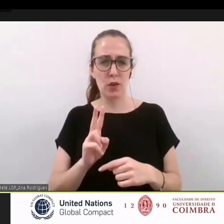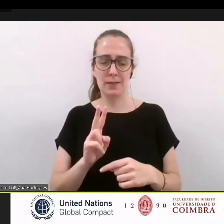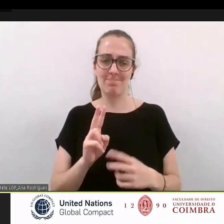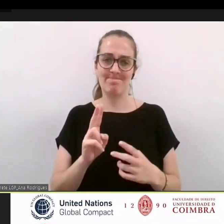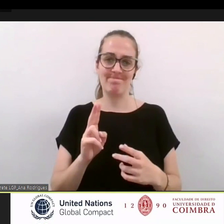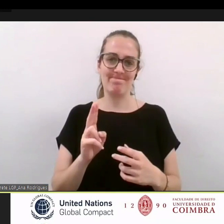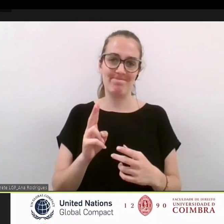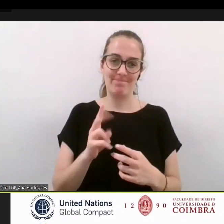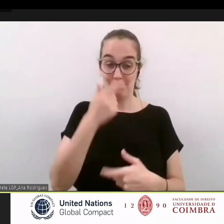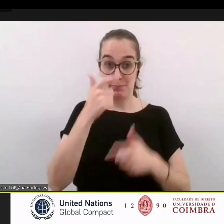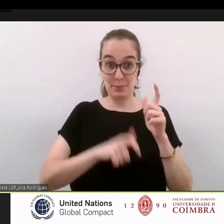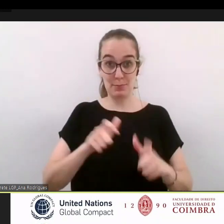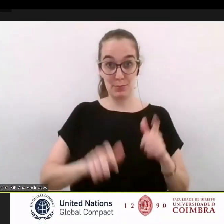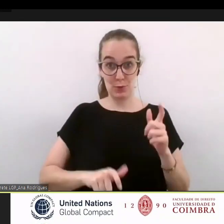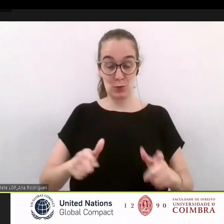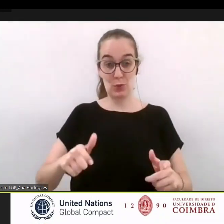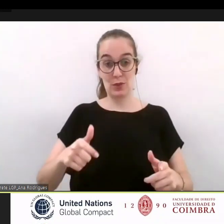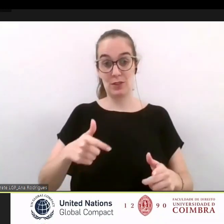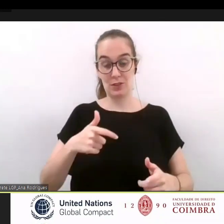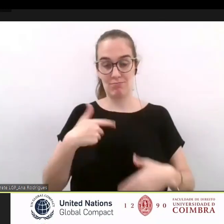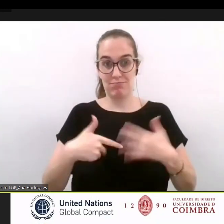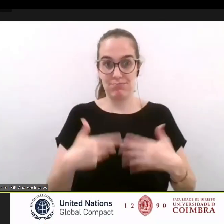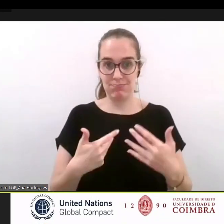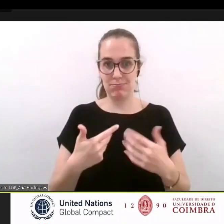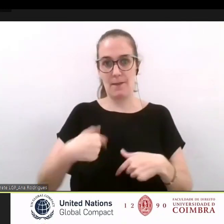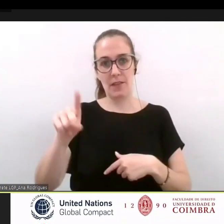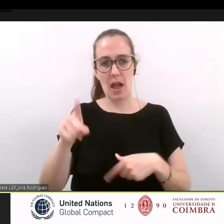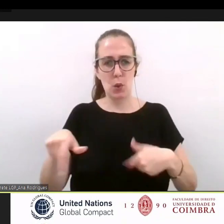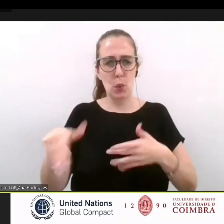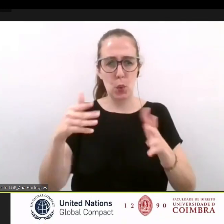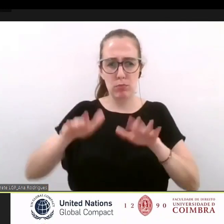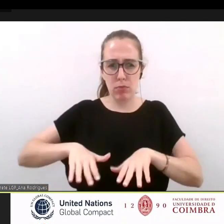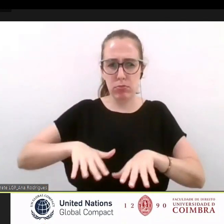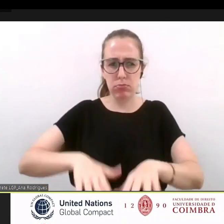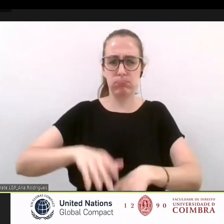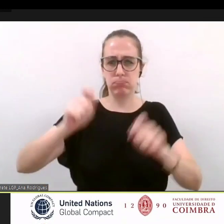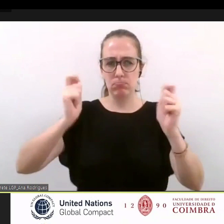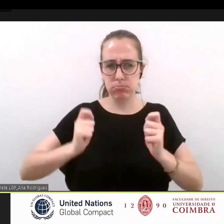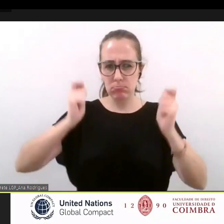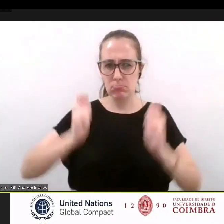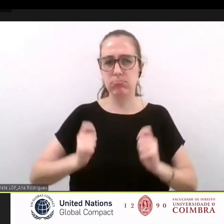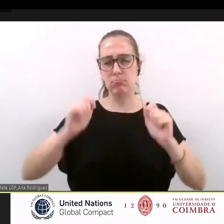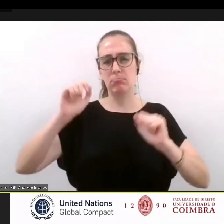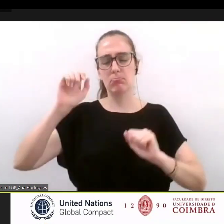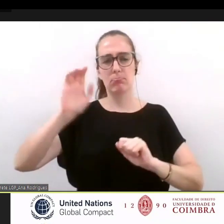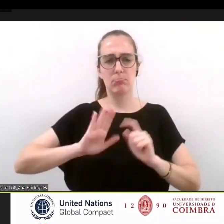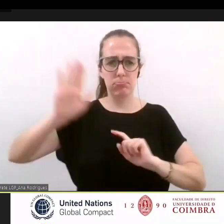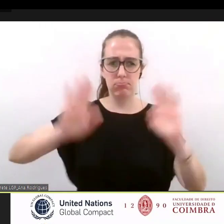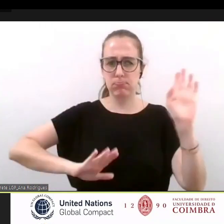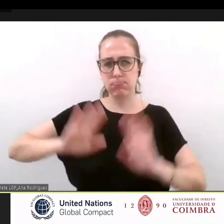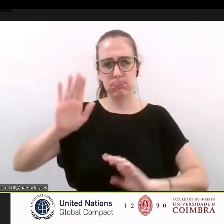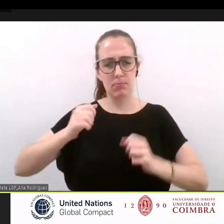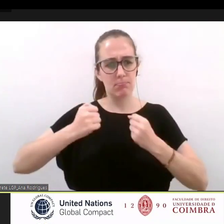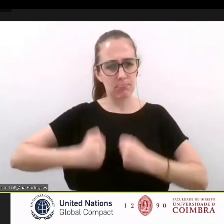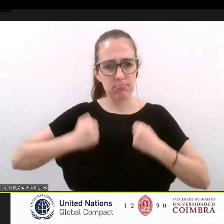mobilizador das pessoas, que leva as pessoas para as ruas, que leva as pessoas a fazer protestos, que leva as pessoas também